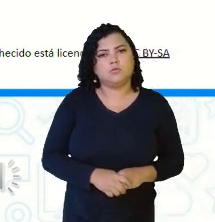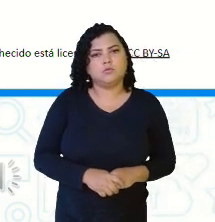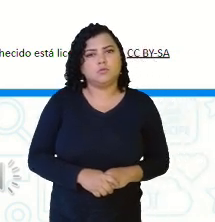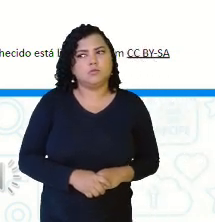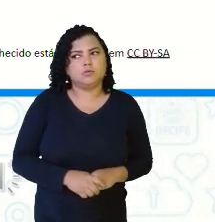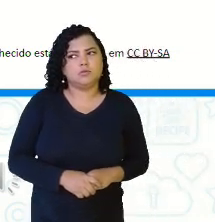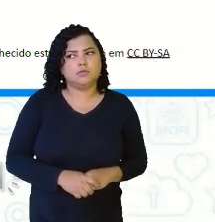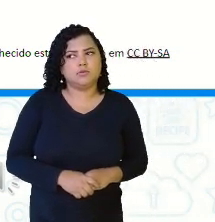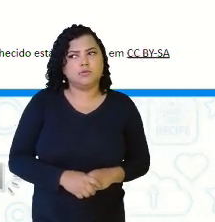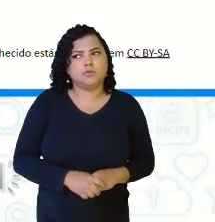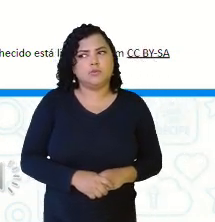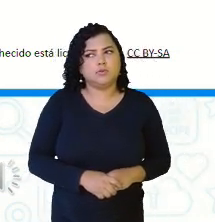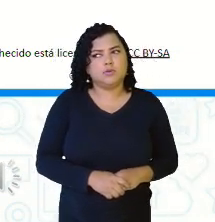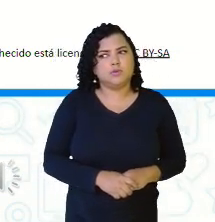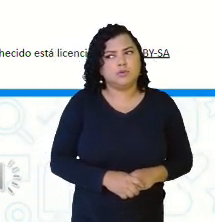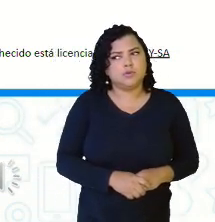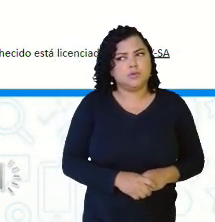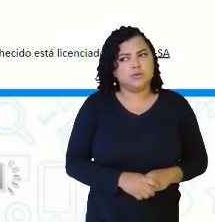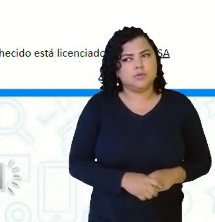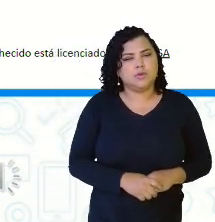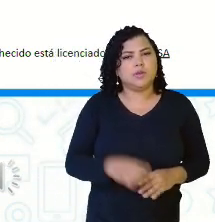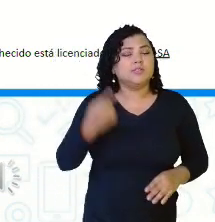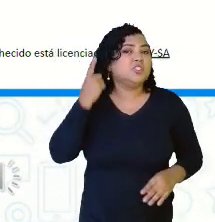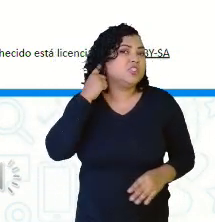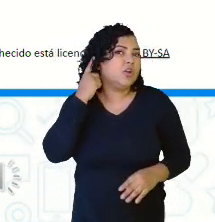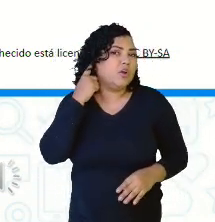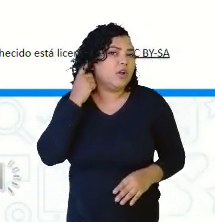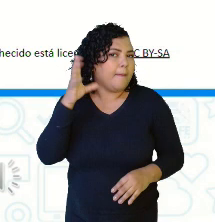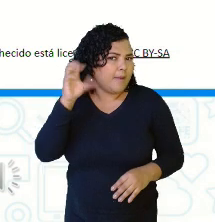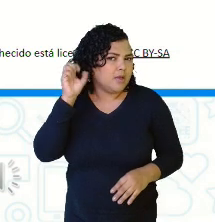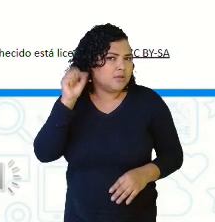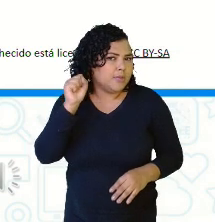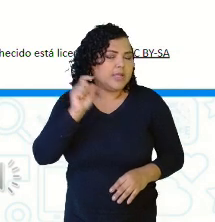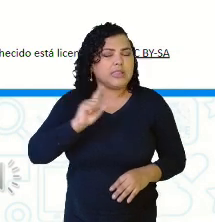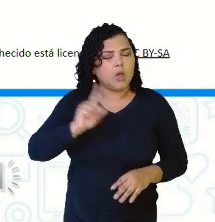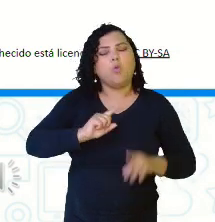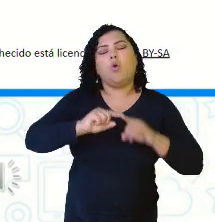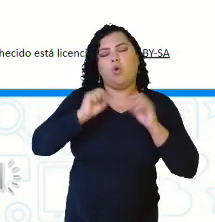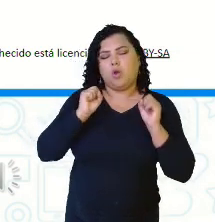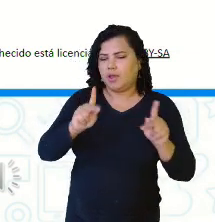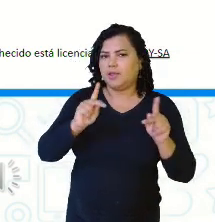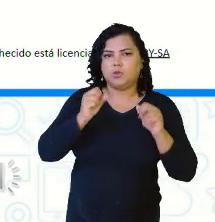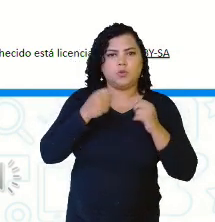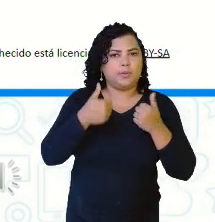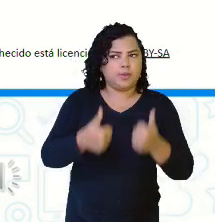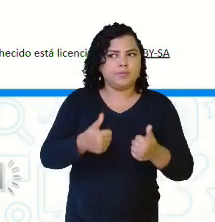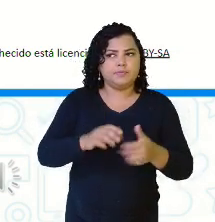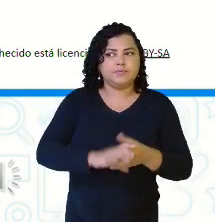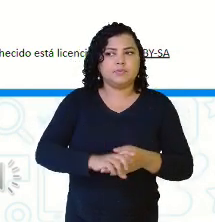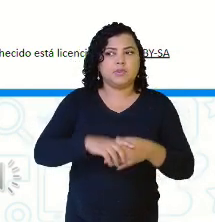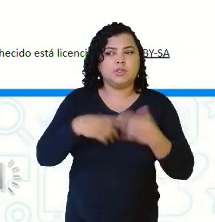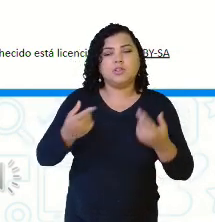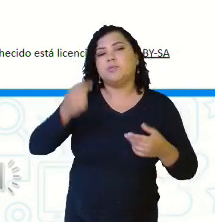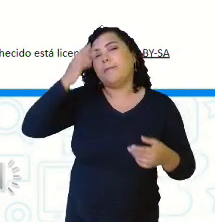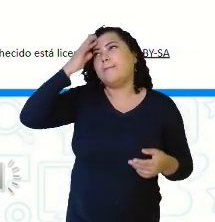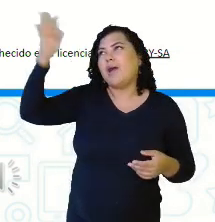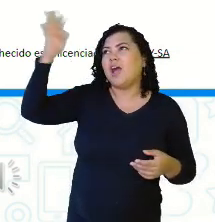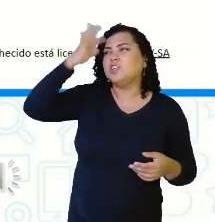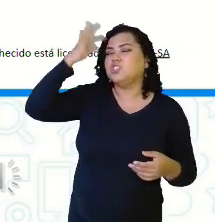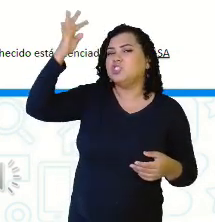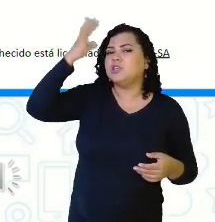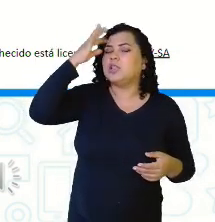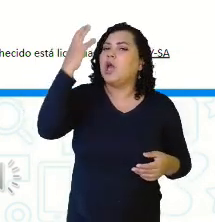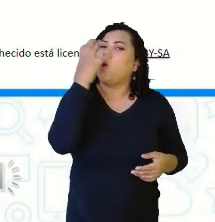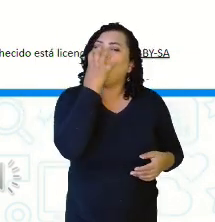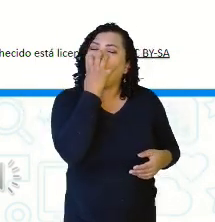Eu gostaria de saber se dá para ouvir. Vocês estão ouvindo aí de casa? Não, né? Mas aí, tudo bem. A gente vai usar a